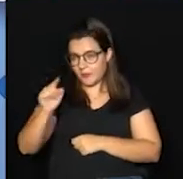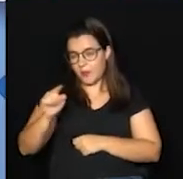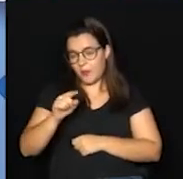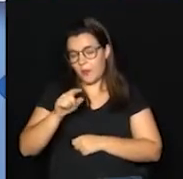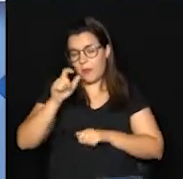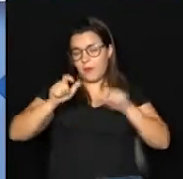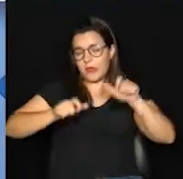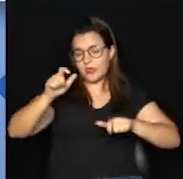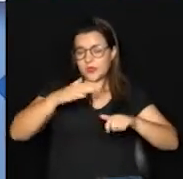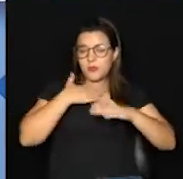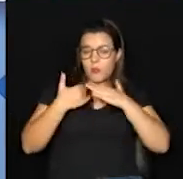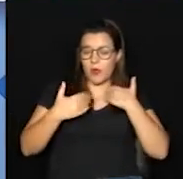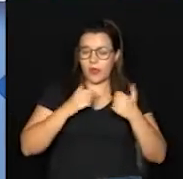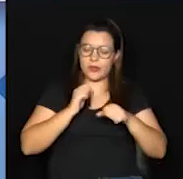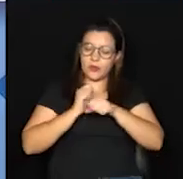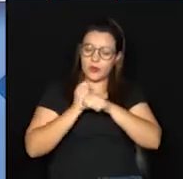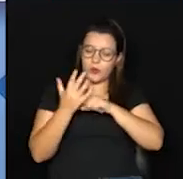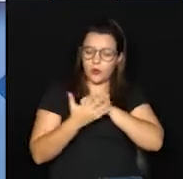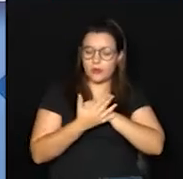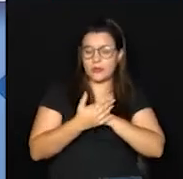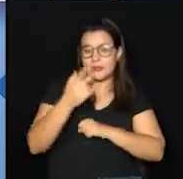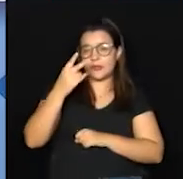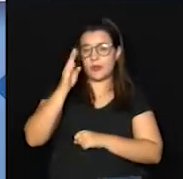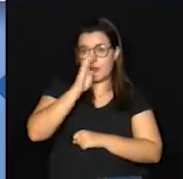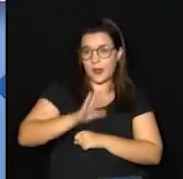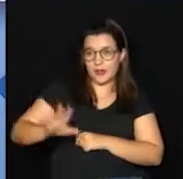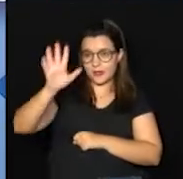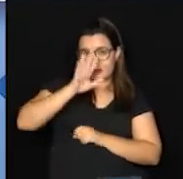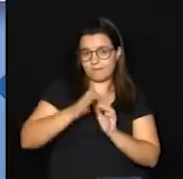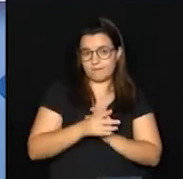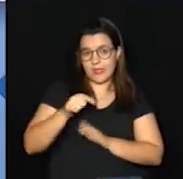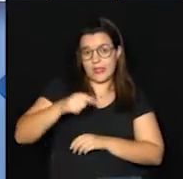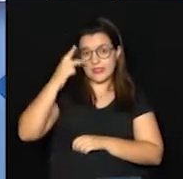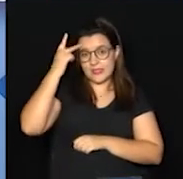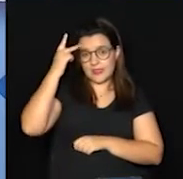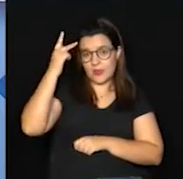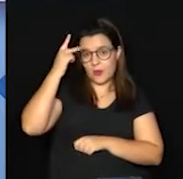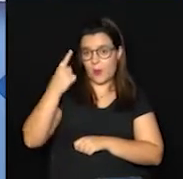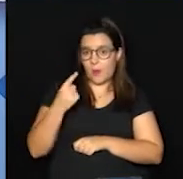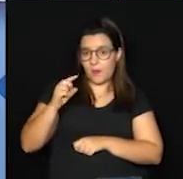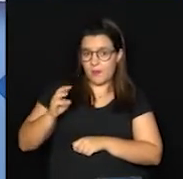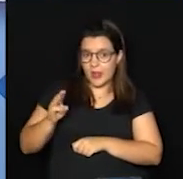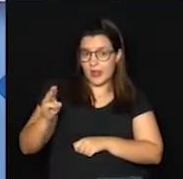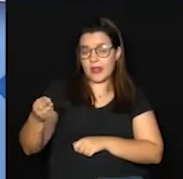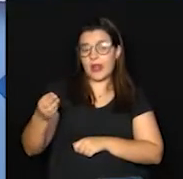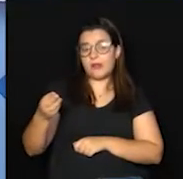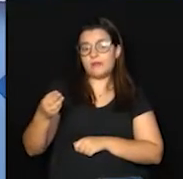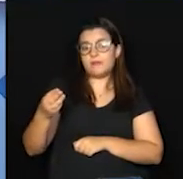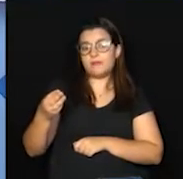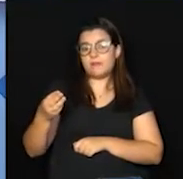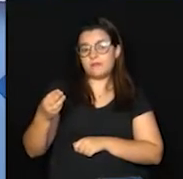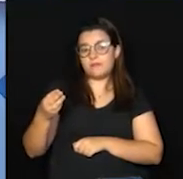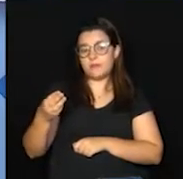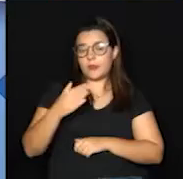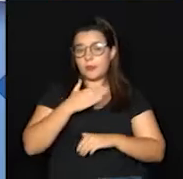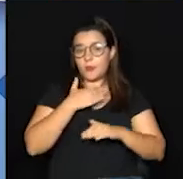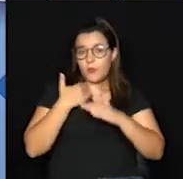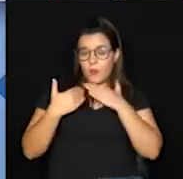154 mil mortes no estado de São Paulo, 1.063.000 casos, num total de óbitos